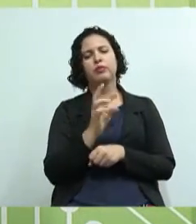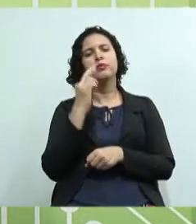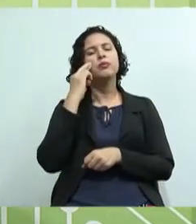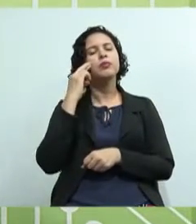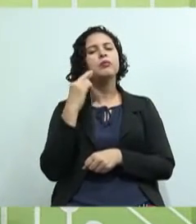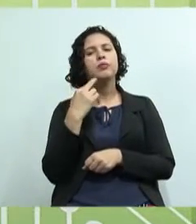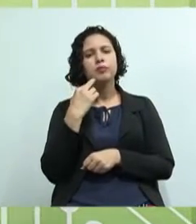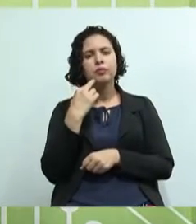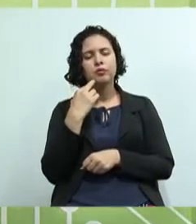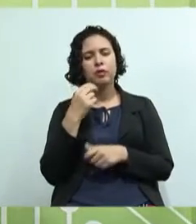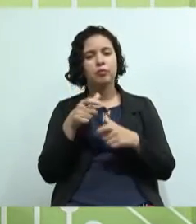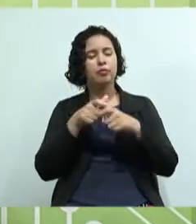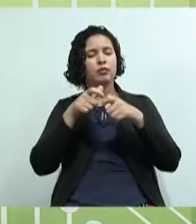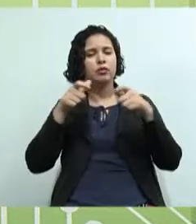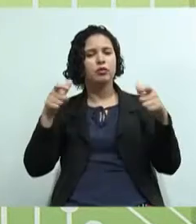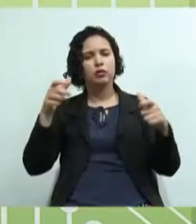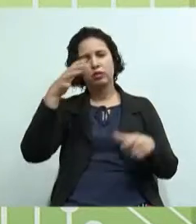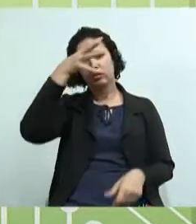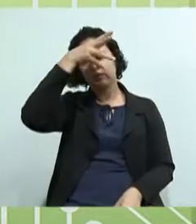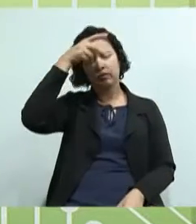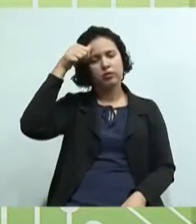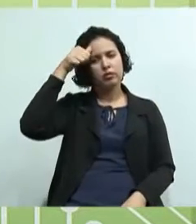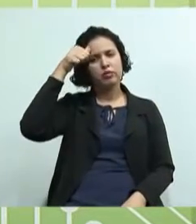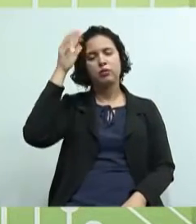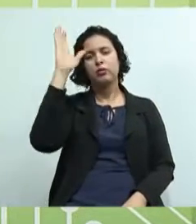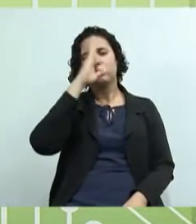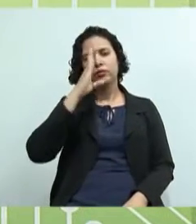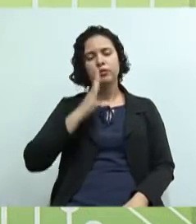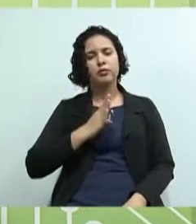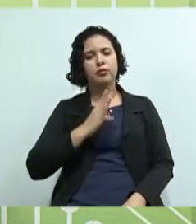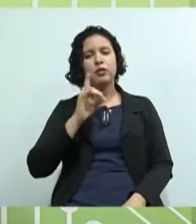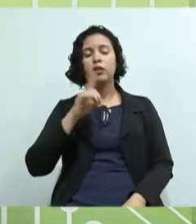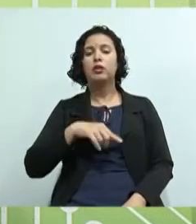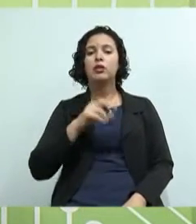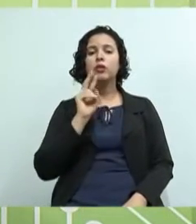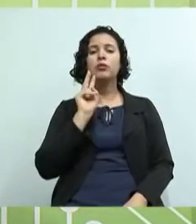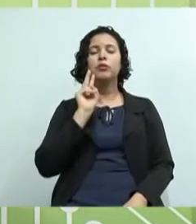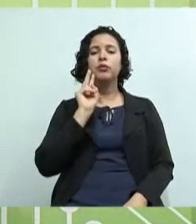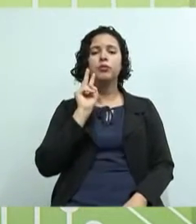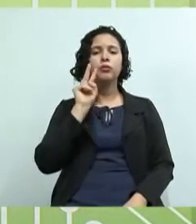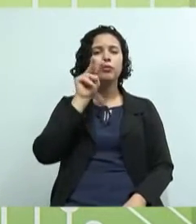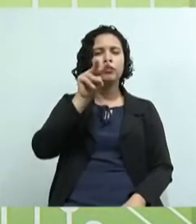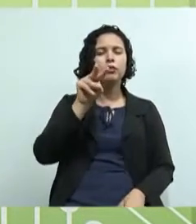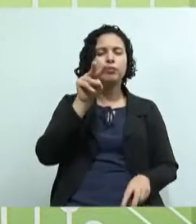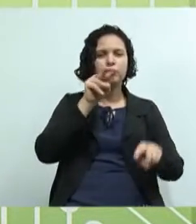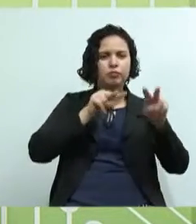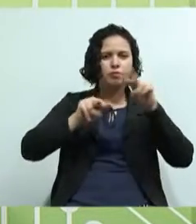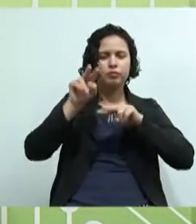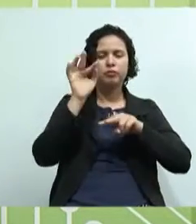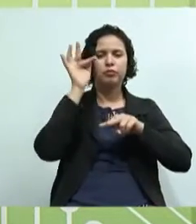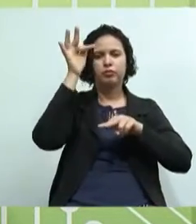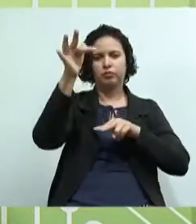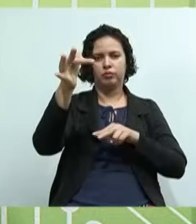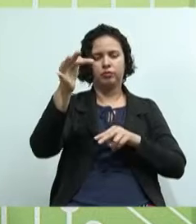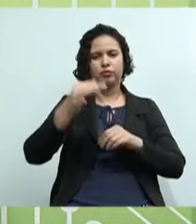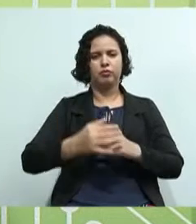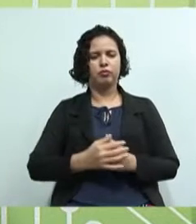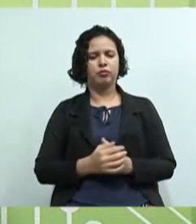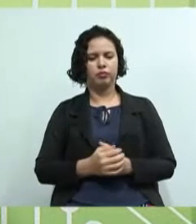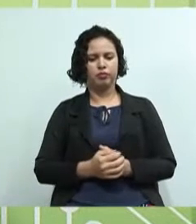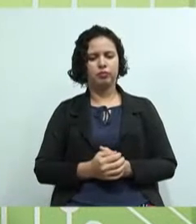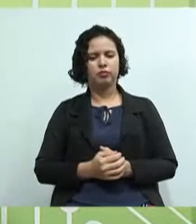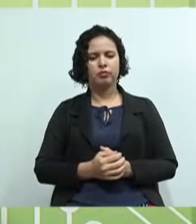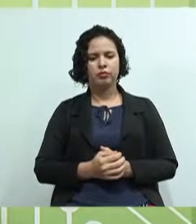Amazônia, enfim, do Brasil. É isso, é aquilo que você enxerga daqui a determinado período de tempo, tá ok? Para